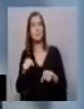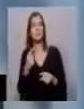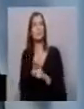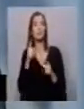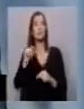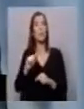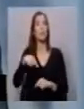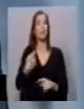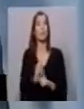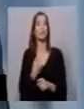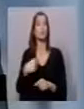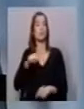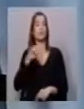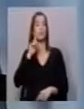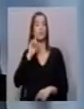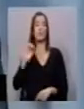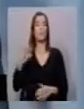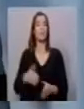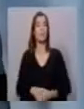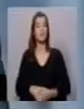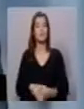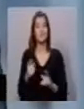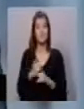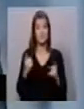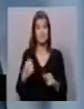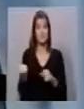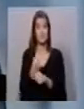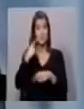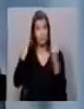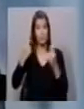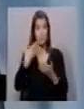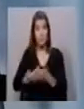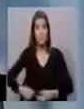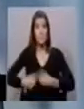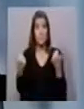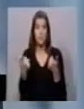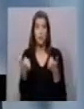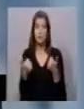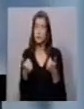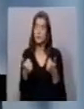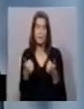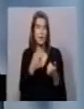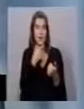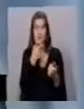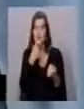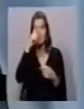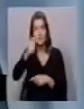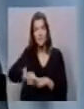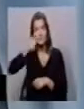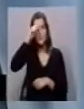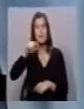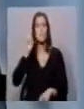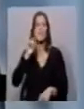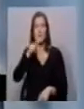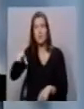outra razão que para nós é fundamental. É que a melhoria dos serviços públicos é indissociável do respeito e também da valorização dos